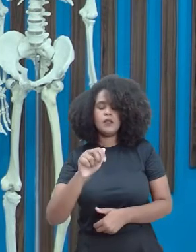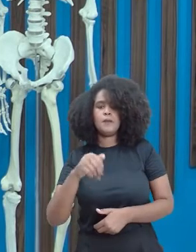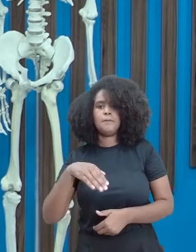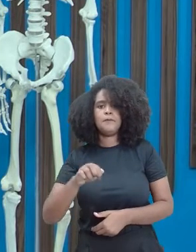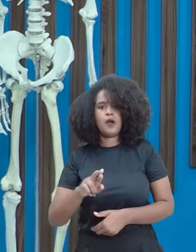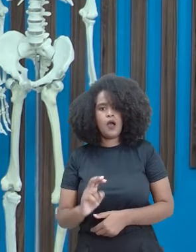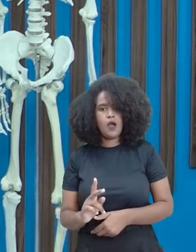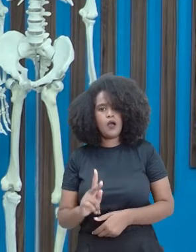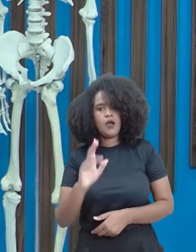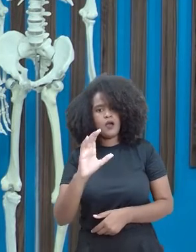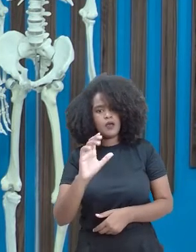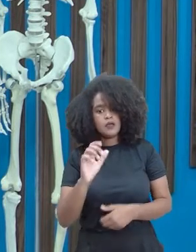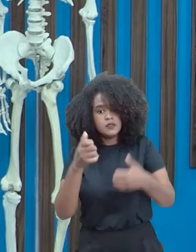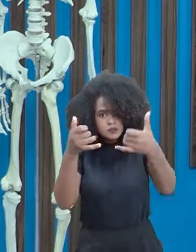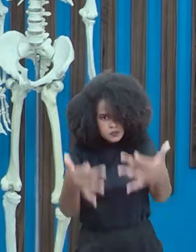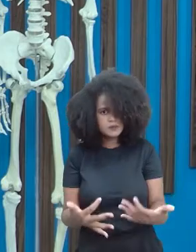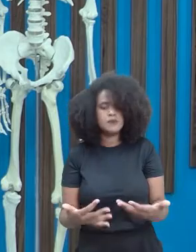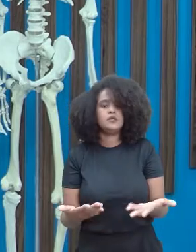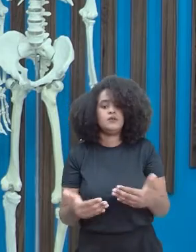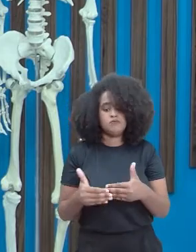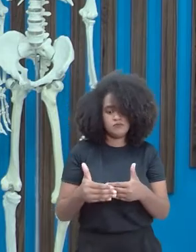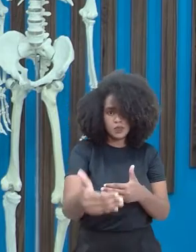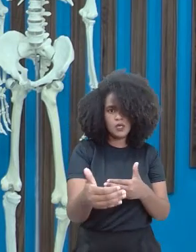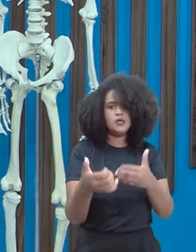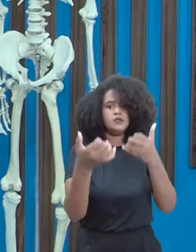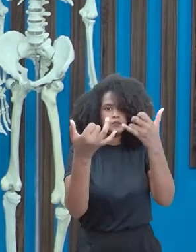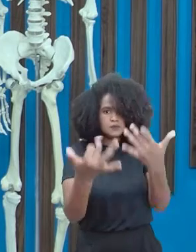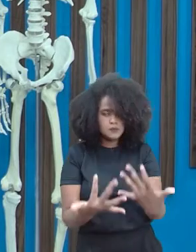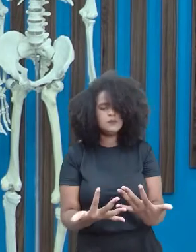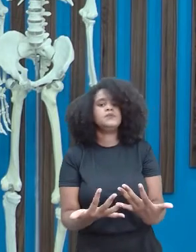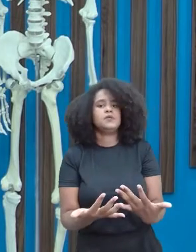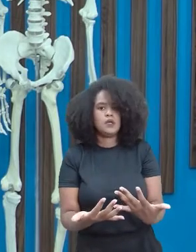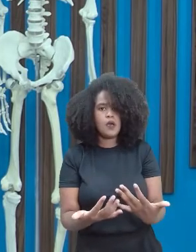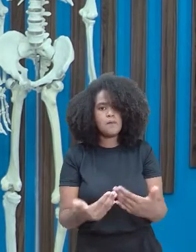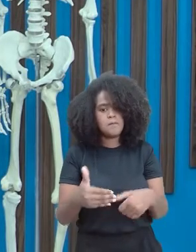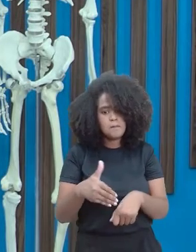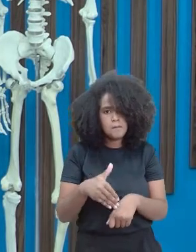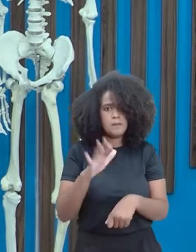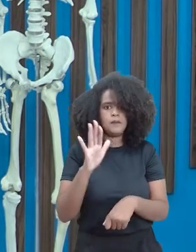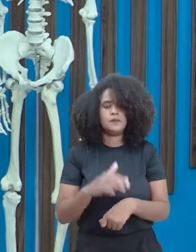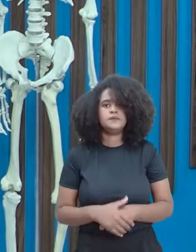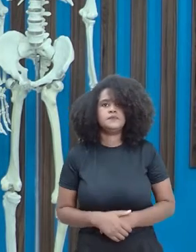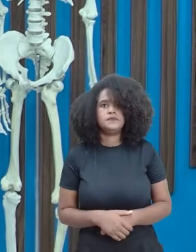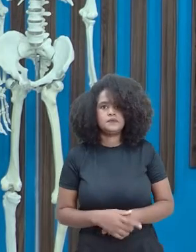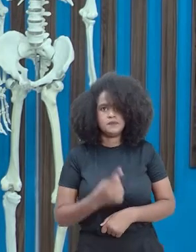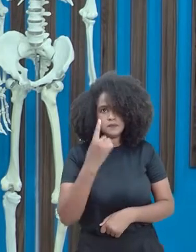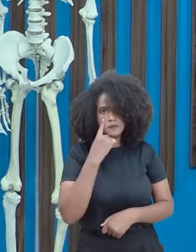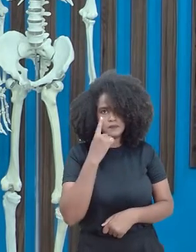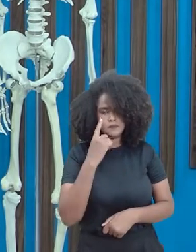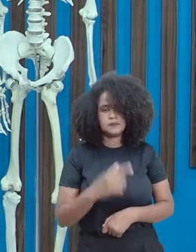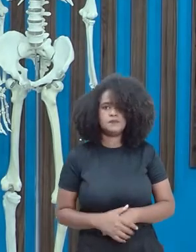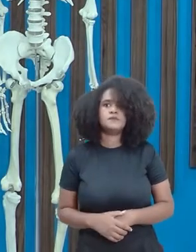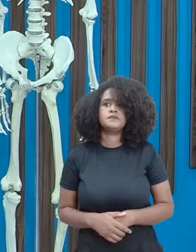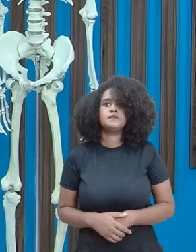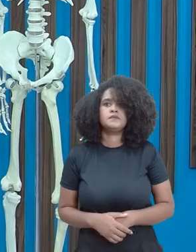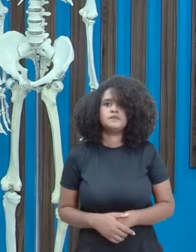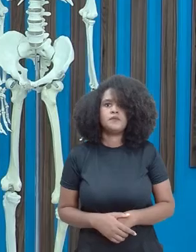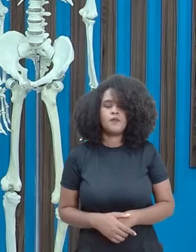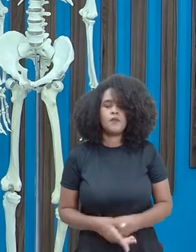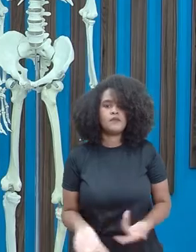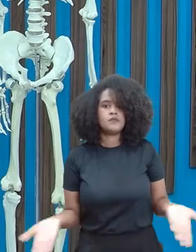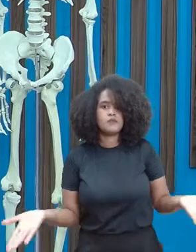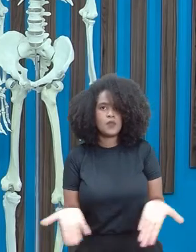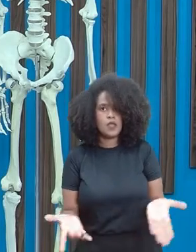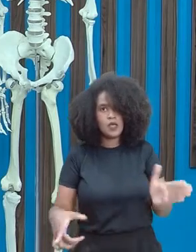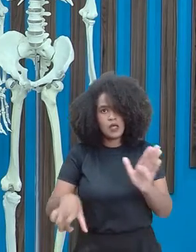para a gente poder dizer se isso ou não precisa ser refeito, como Darwin fez. E aí, na continuação, nós vamos para